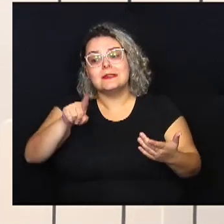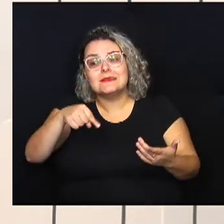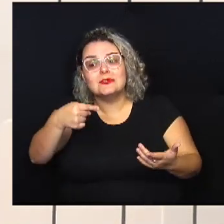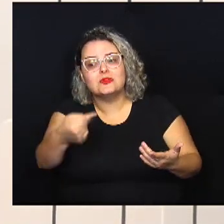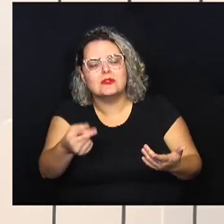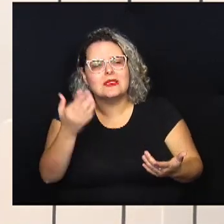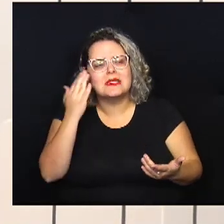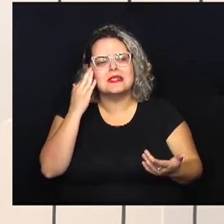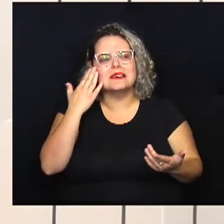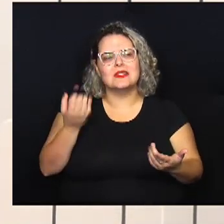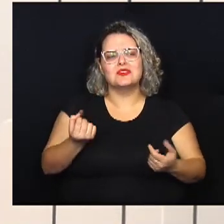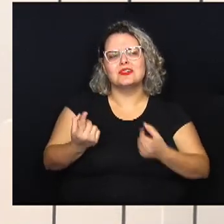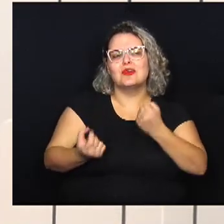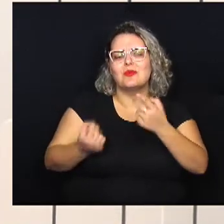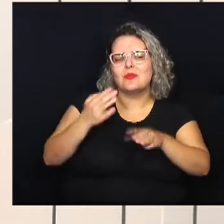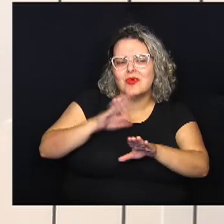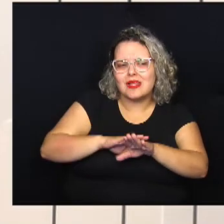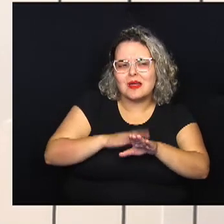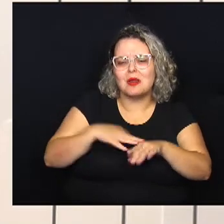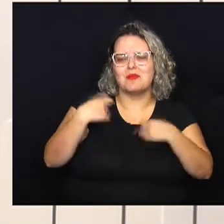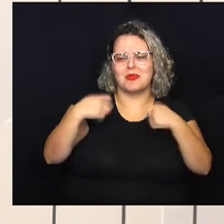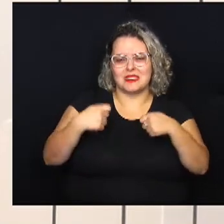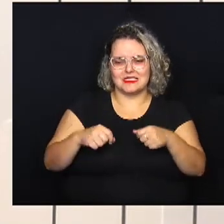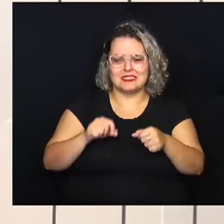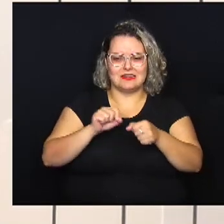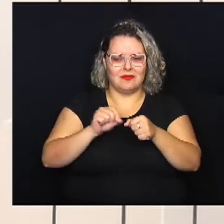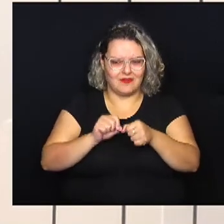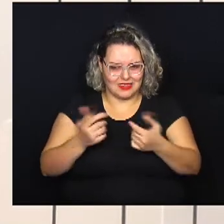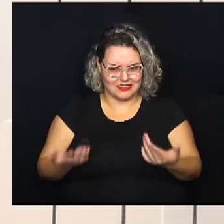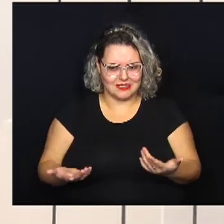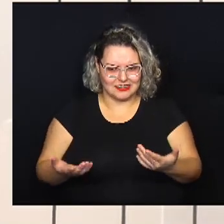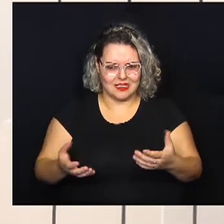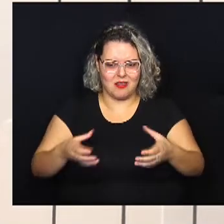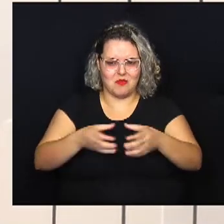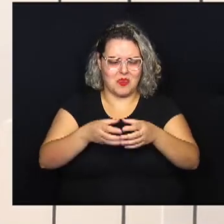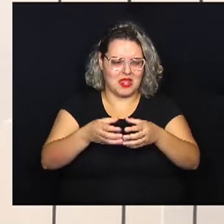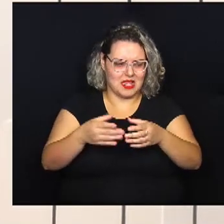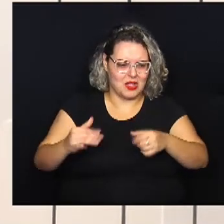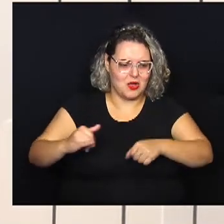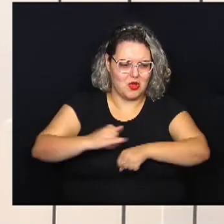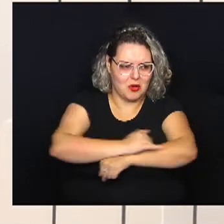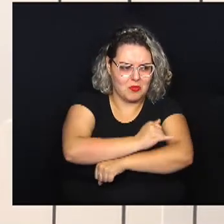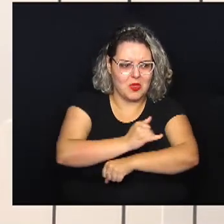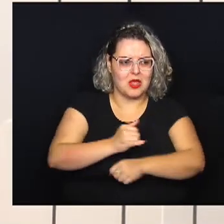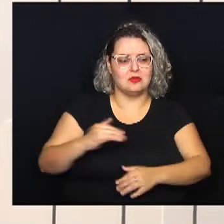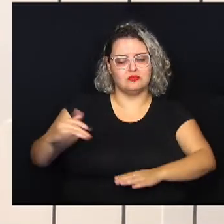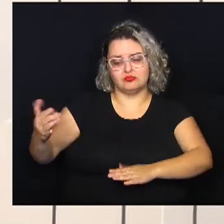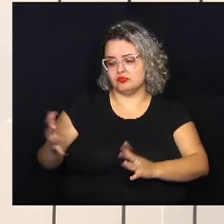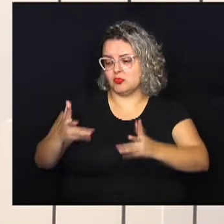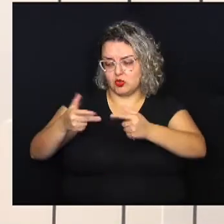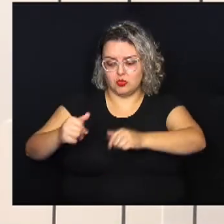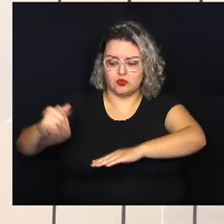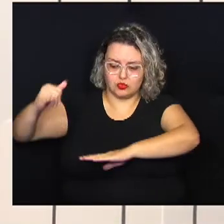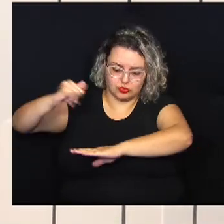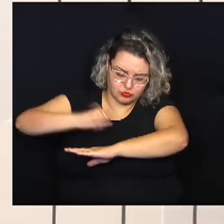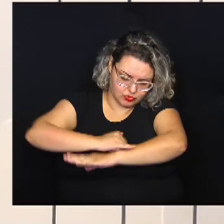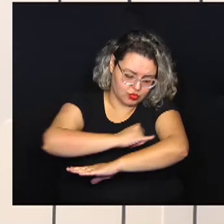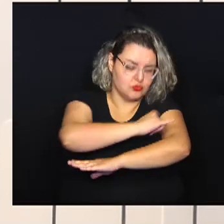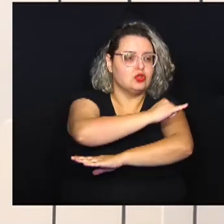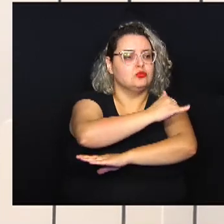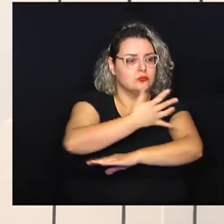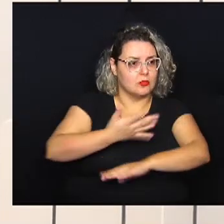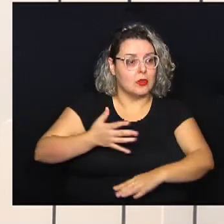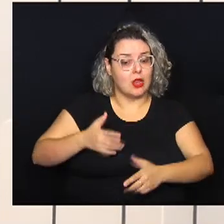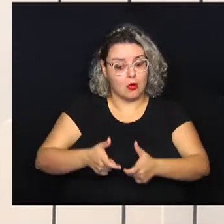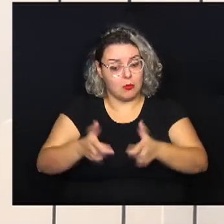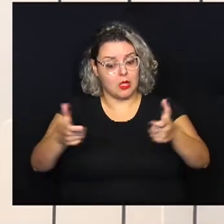entende que algumas medidas precisam ser tomadas pelas companhias, pelos aeroportos, para aumentar a segurança, para